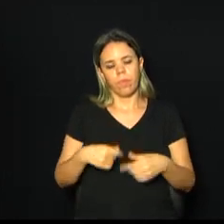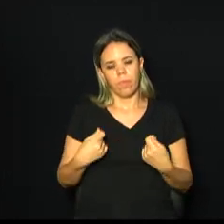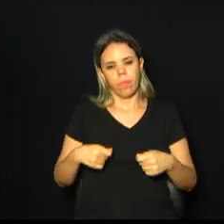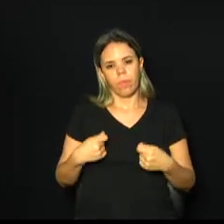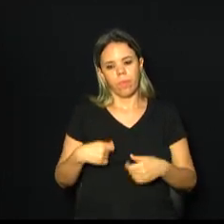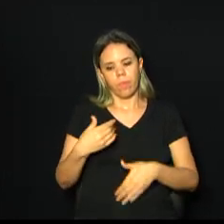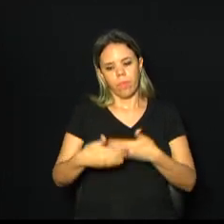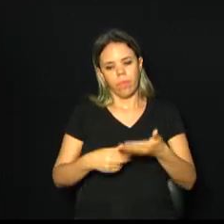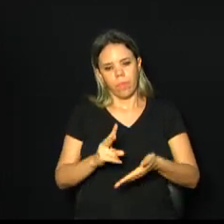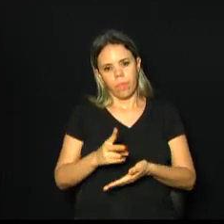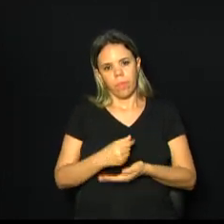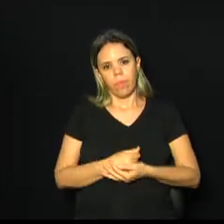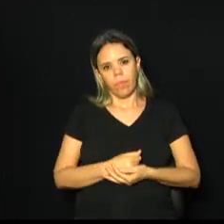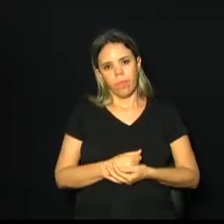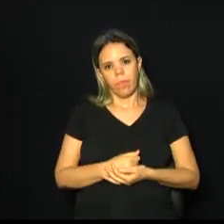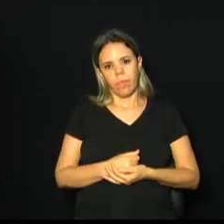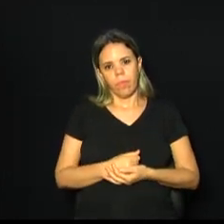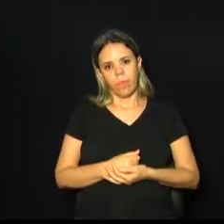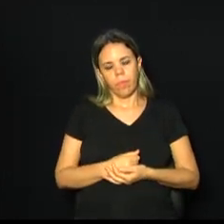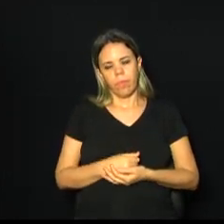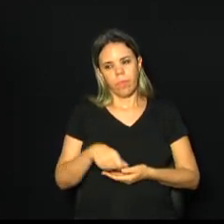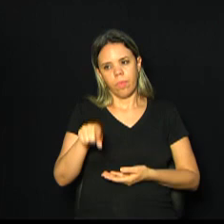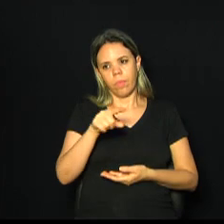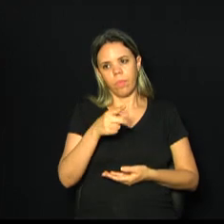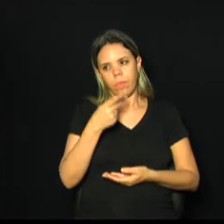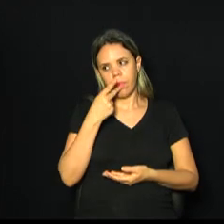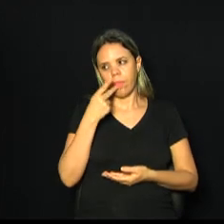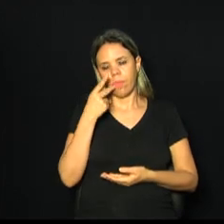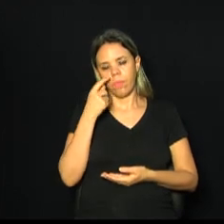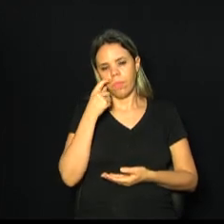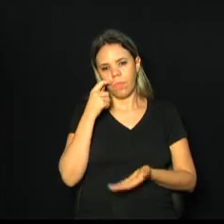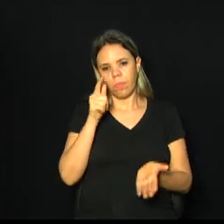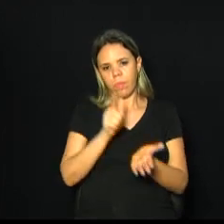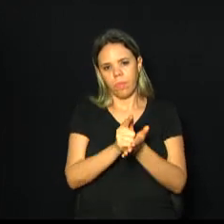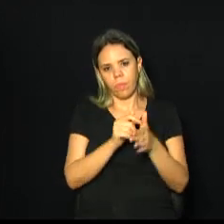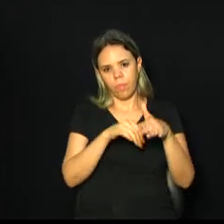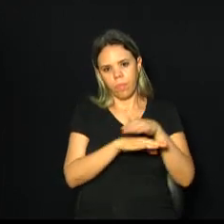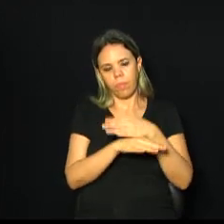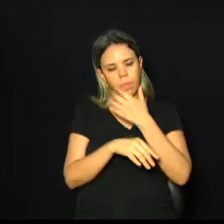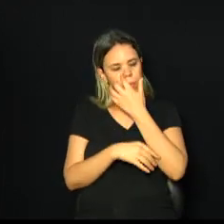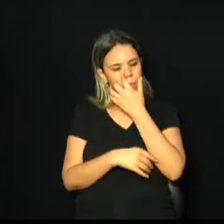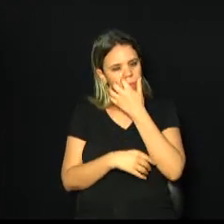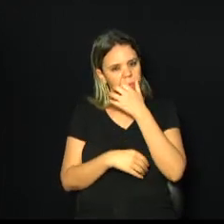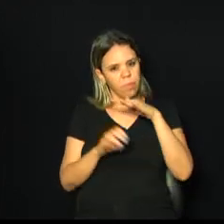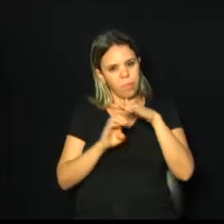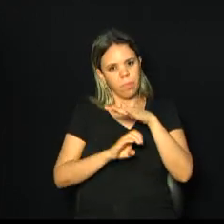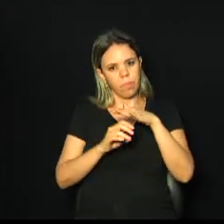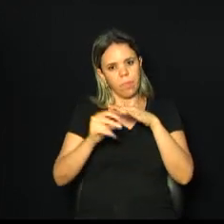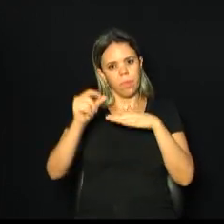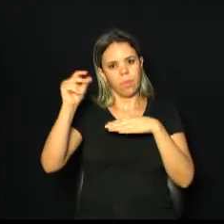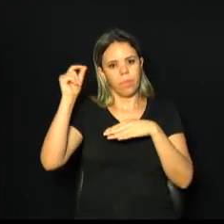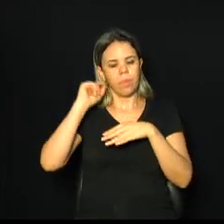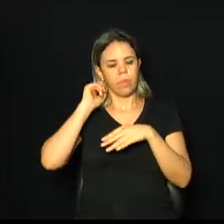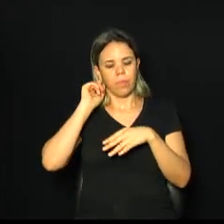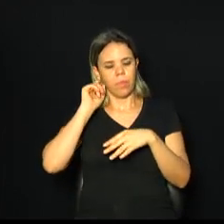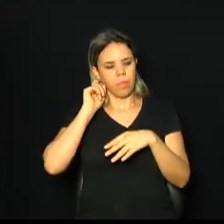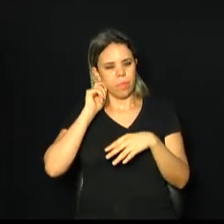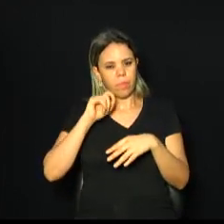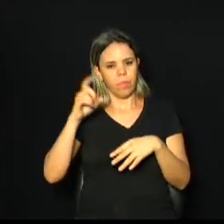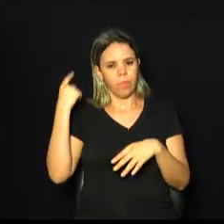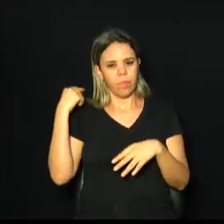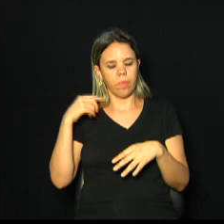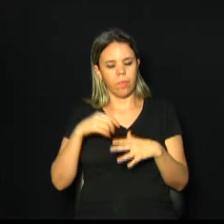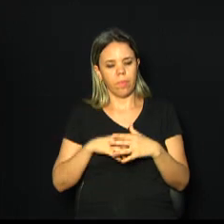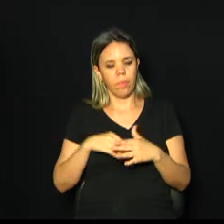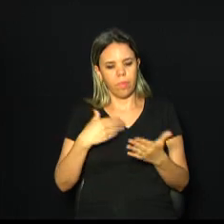ciclo constante. Que nem vocês comentaram do fichário, né? Aquelas empresas antigas, né?